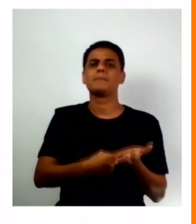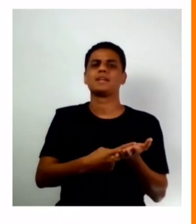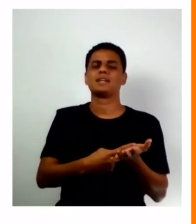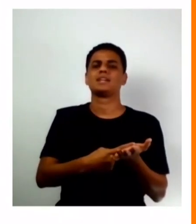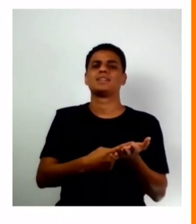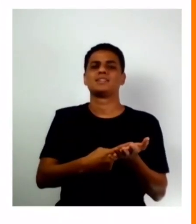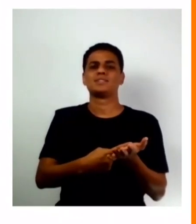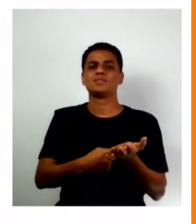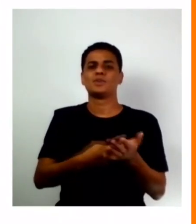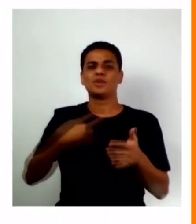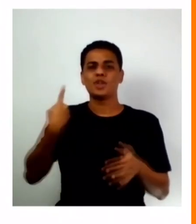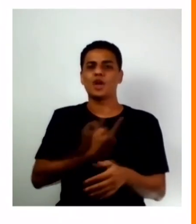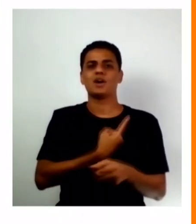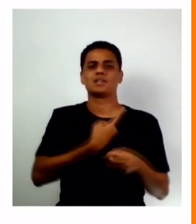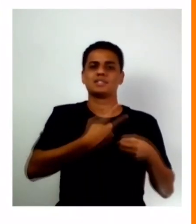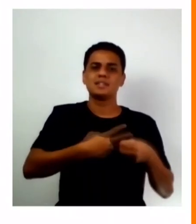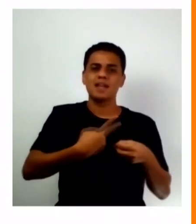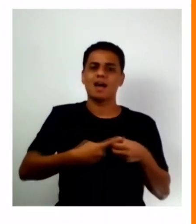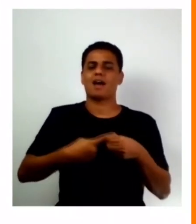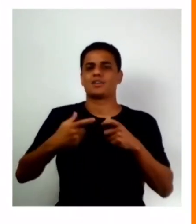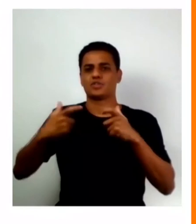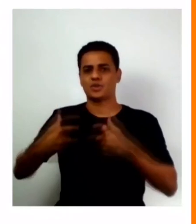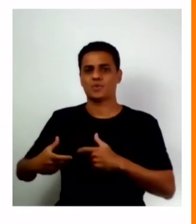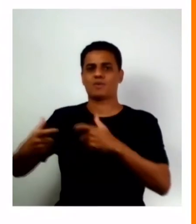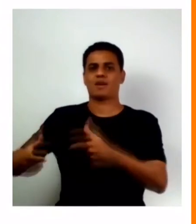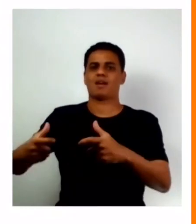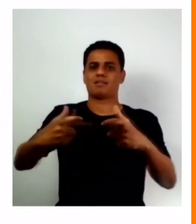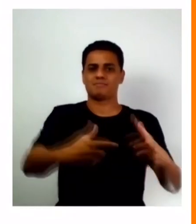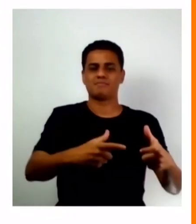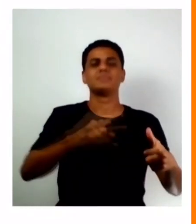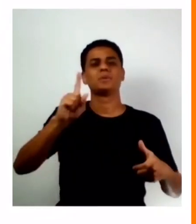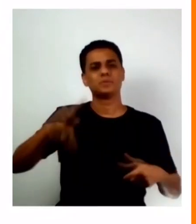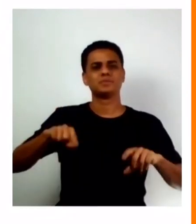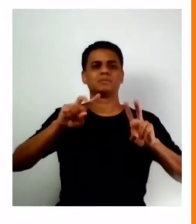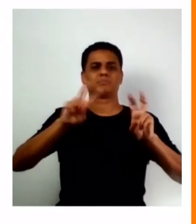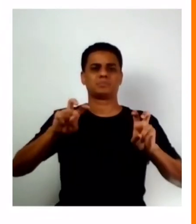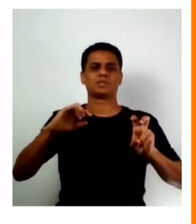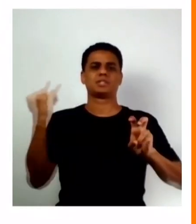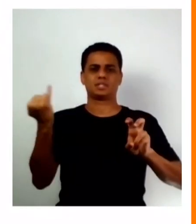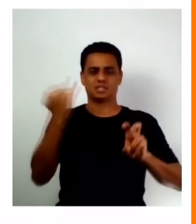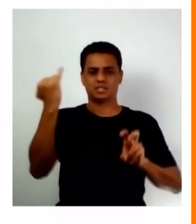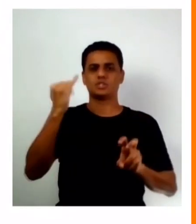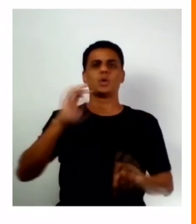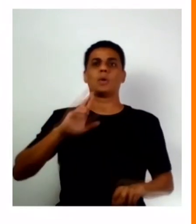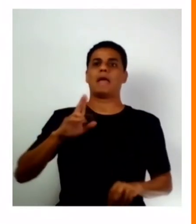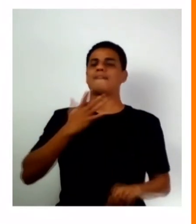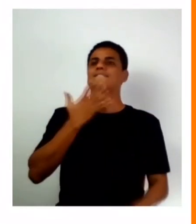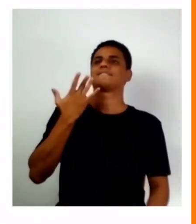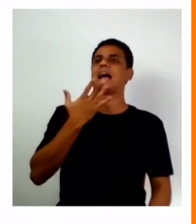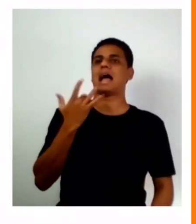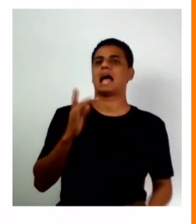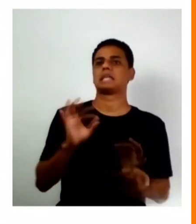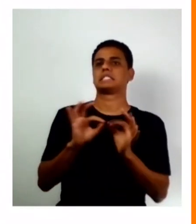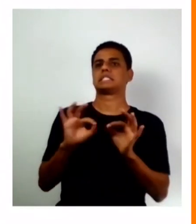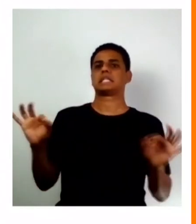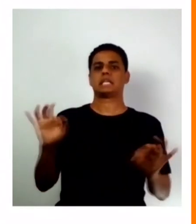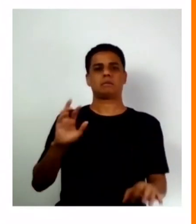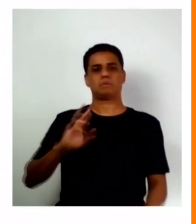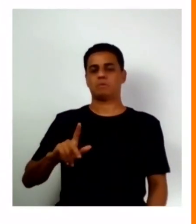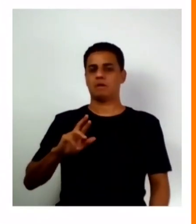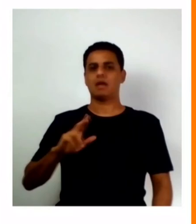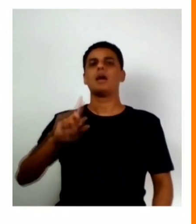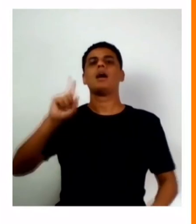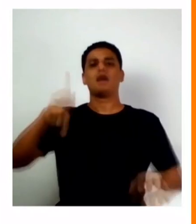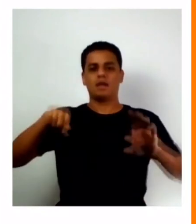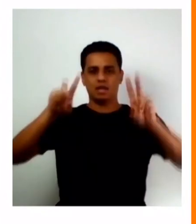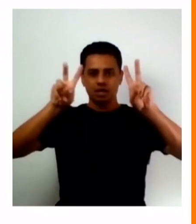cidades e localidades. Portanto, é um tema importante considerar. Não é um tema fácil, é um tema complexo,